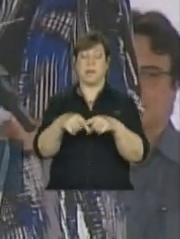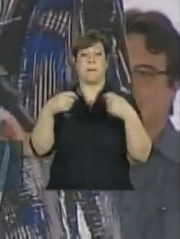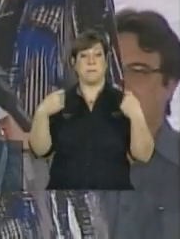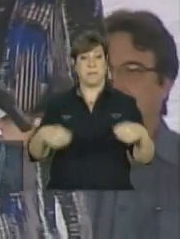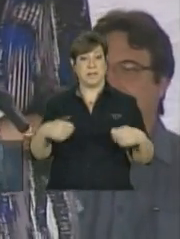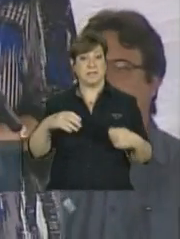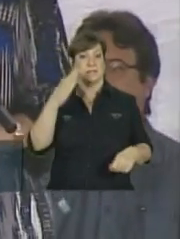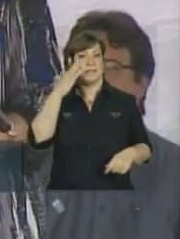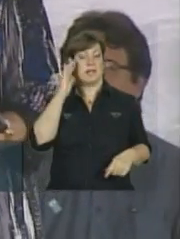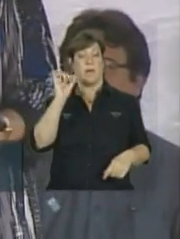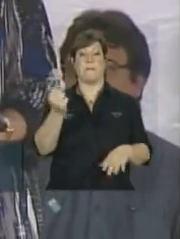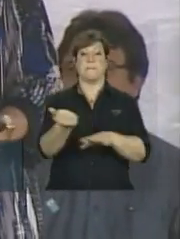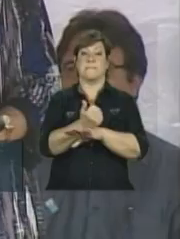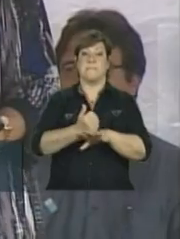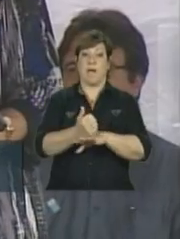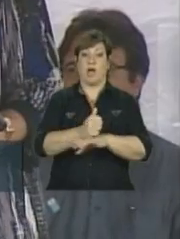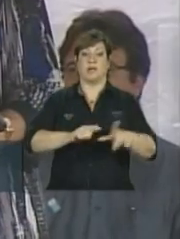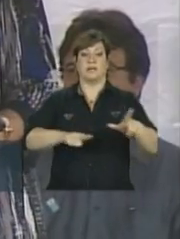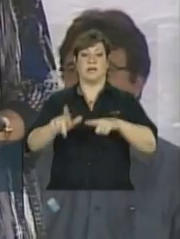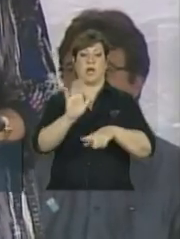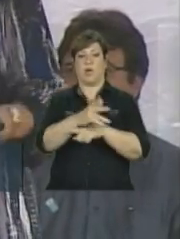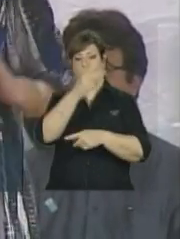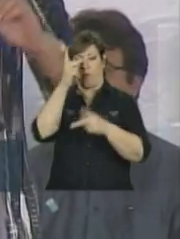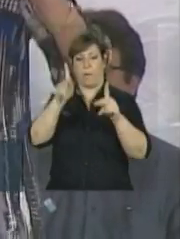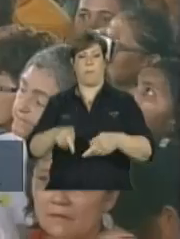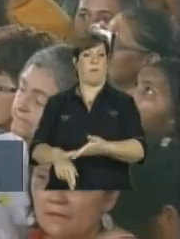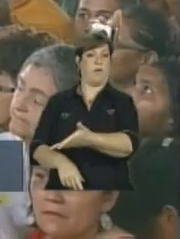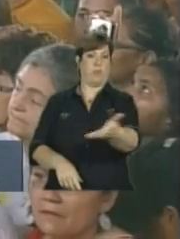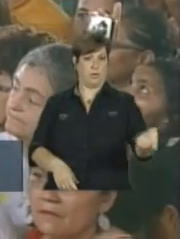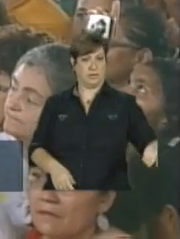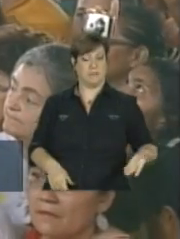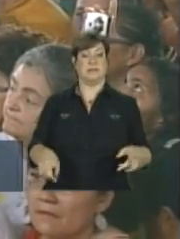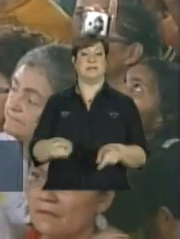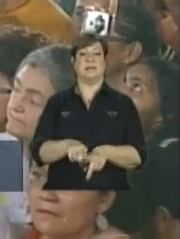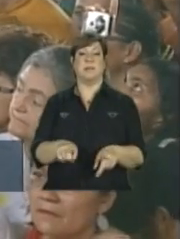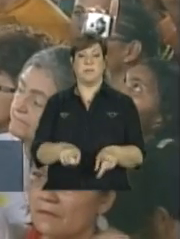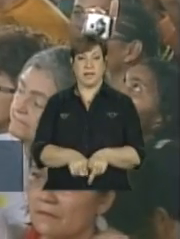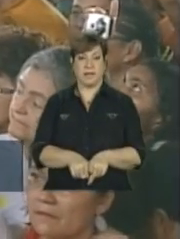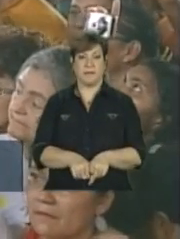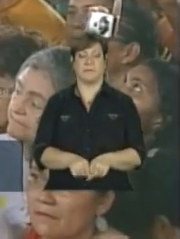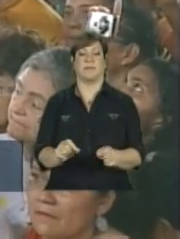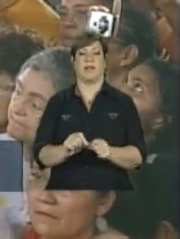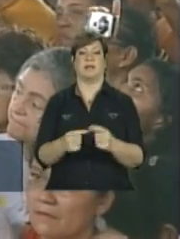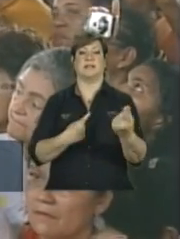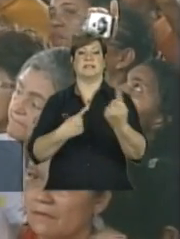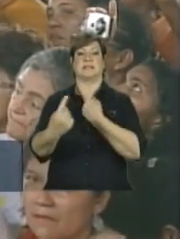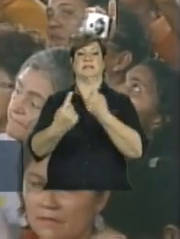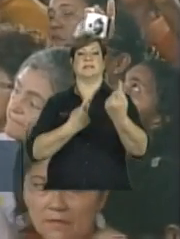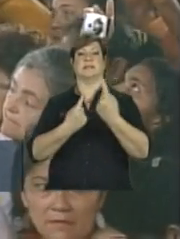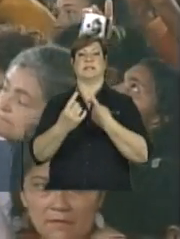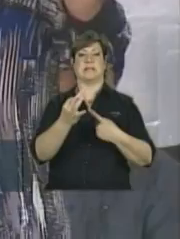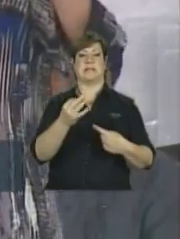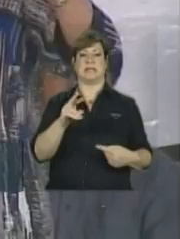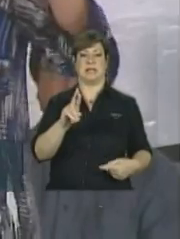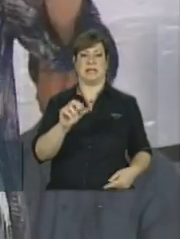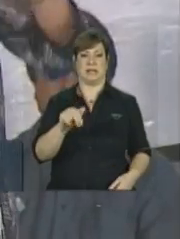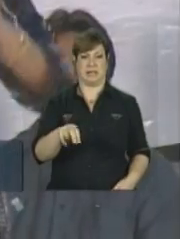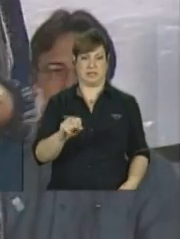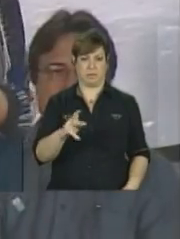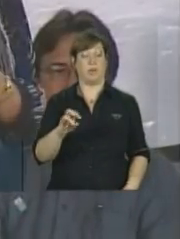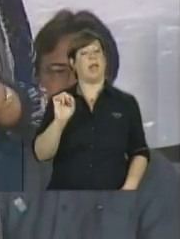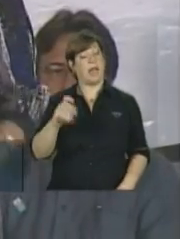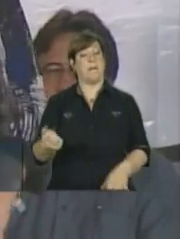na melhora do serviço para a população. E criar transporte é melhorar